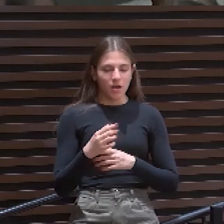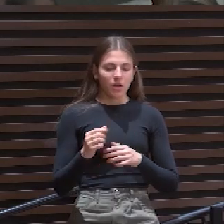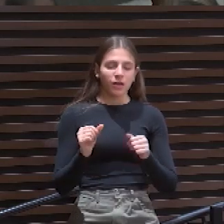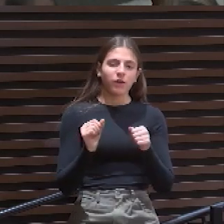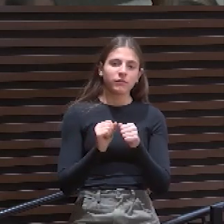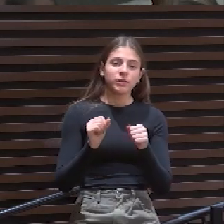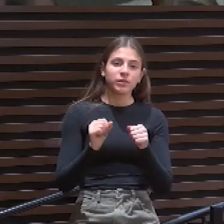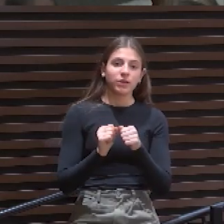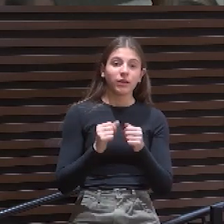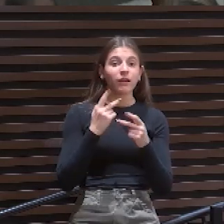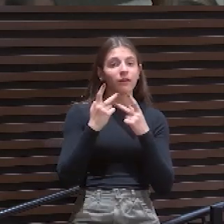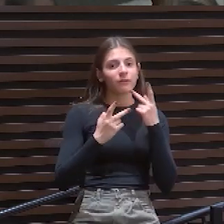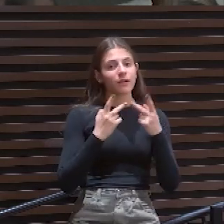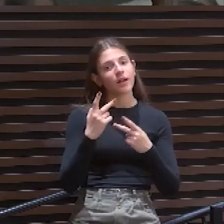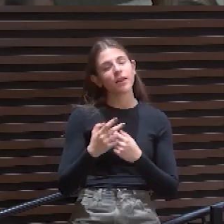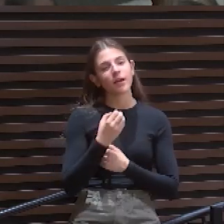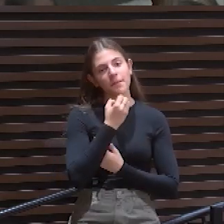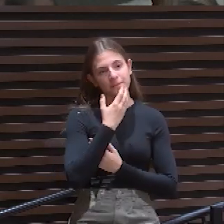falar bem dele.